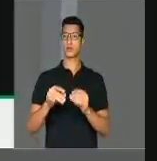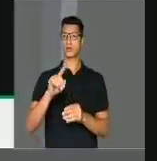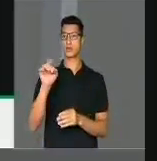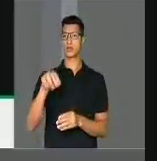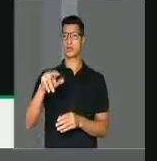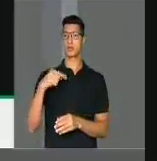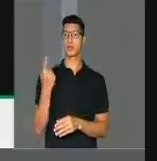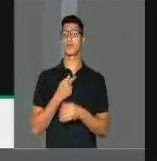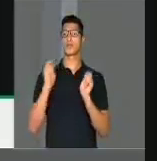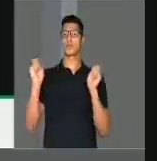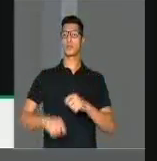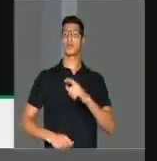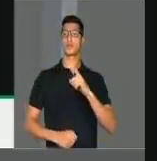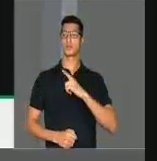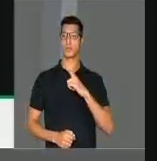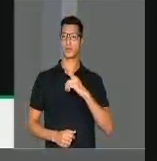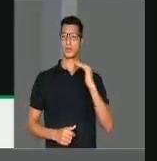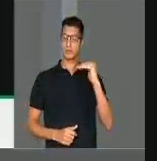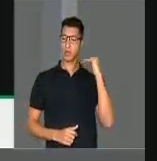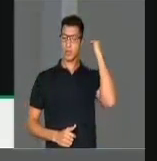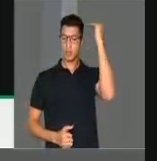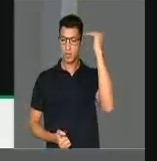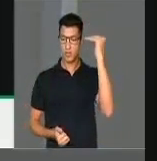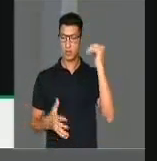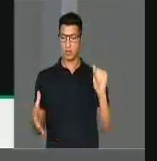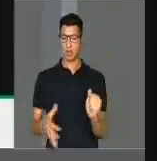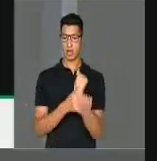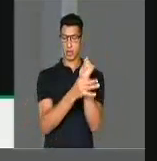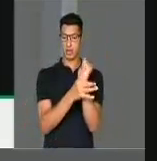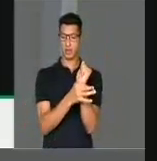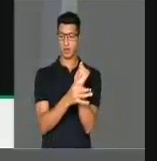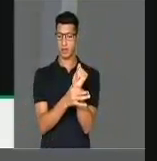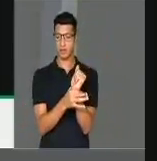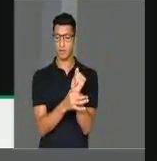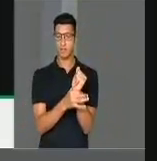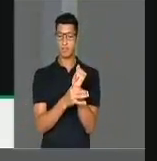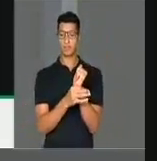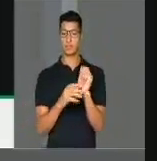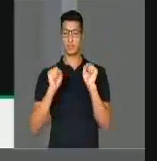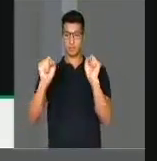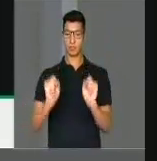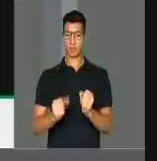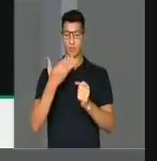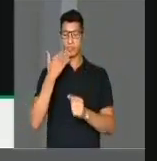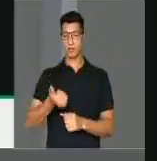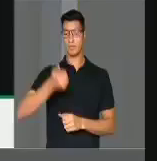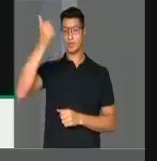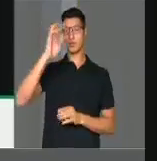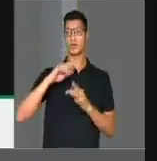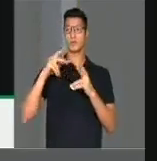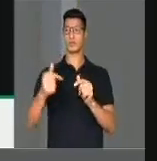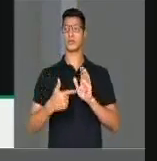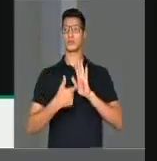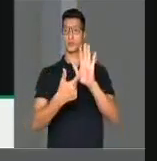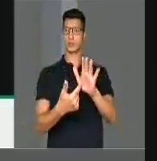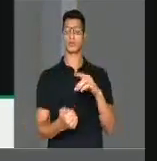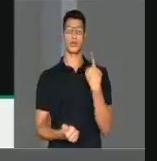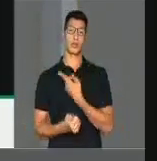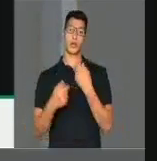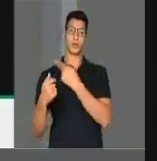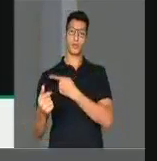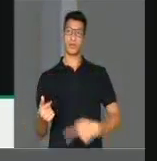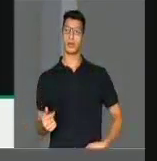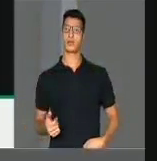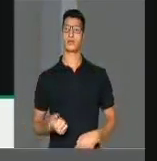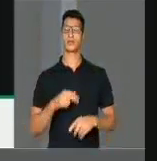contemplados com a Zona Franca, nós possamos ter, acima de tudo, né, a garantia de que possamos melhorar todos esses indicadores.